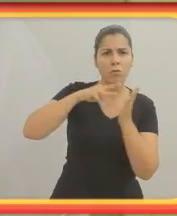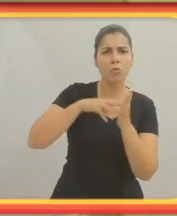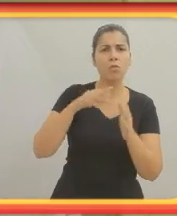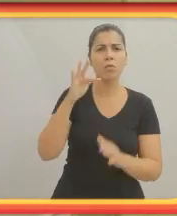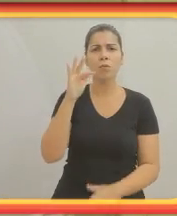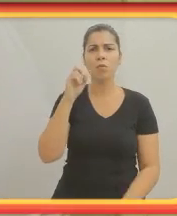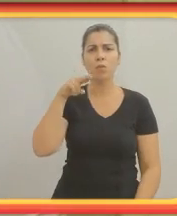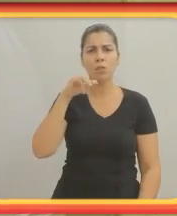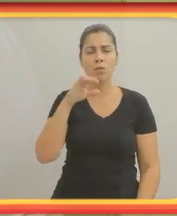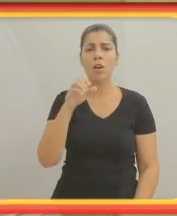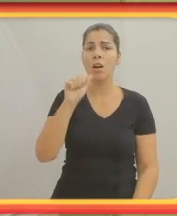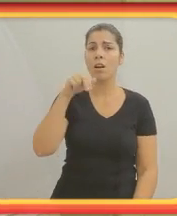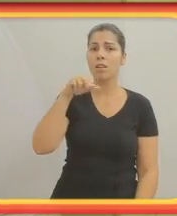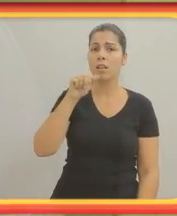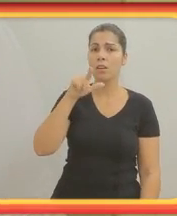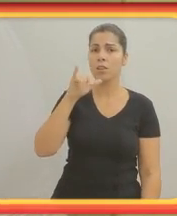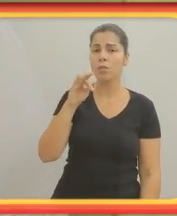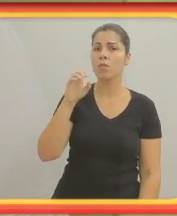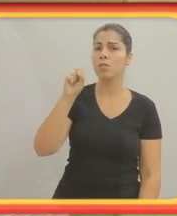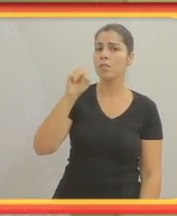nosso país, que é um método